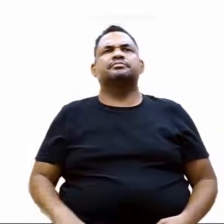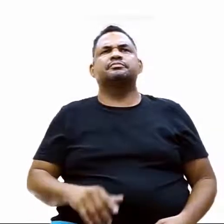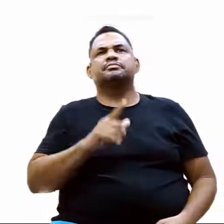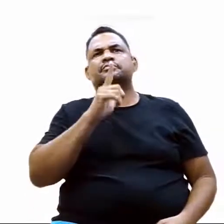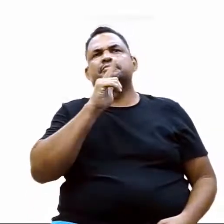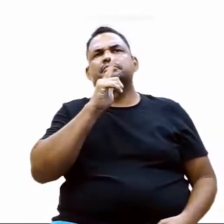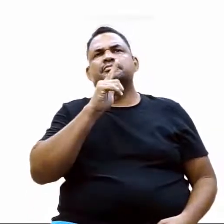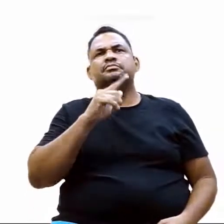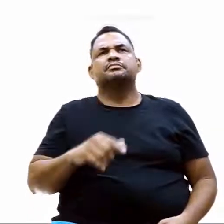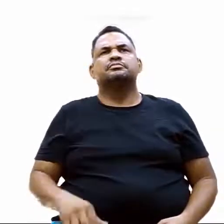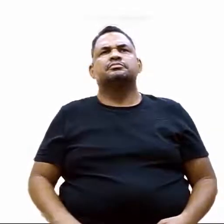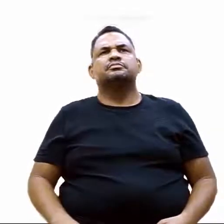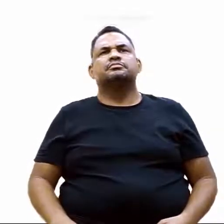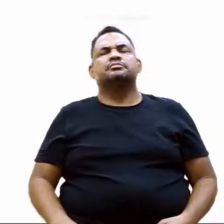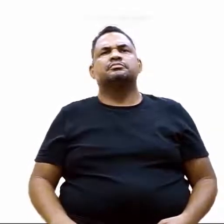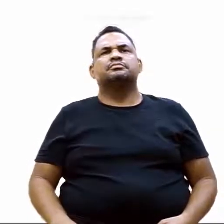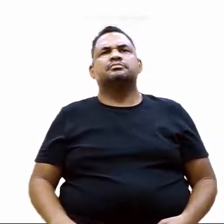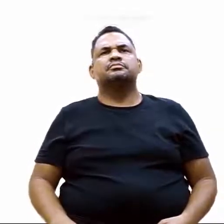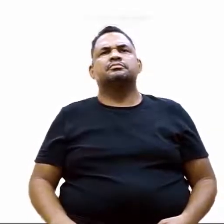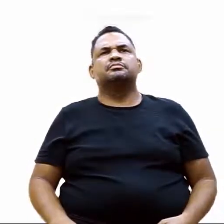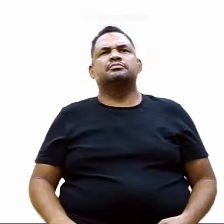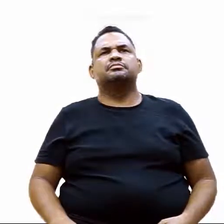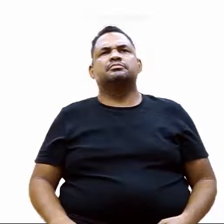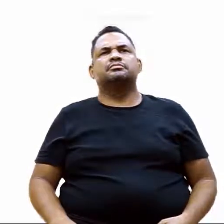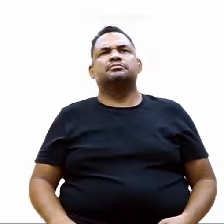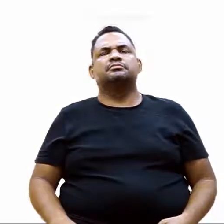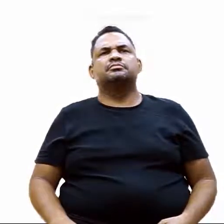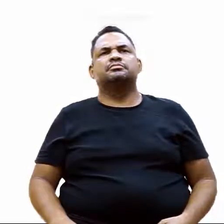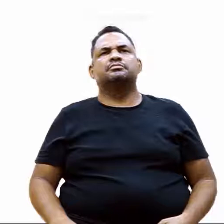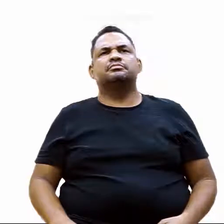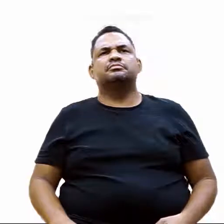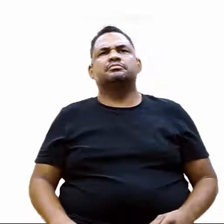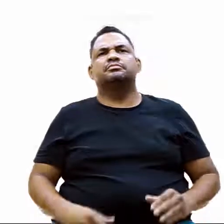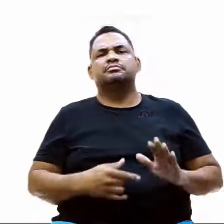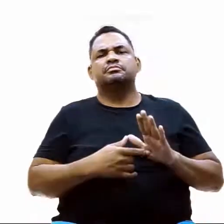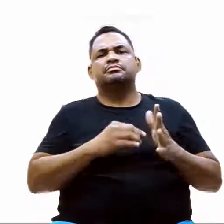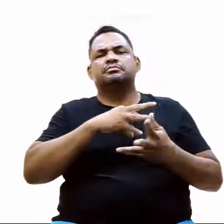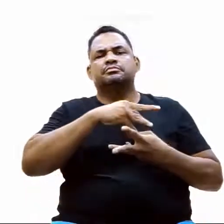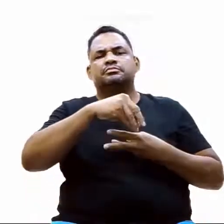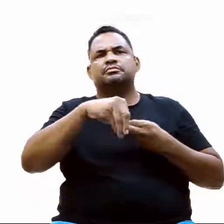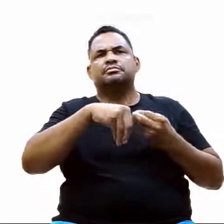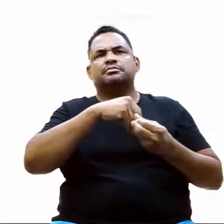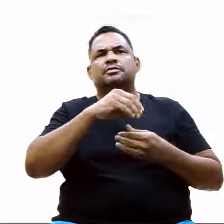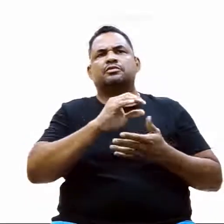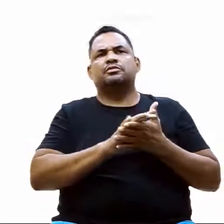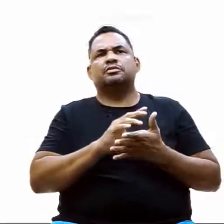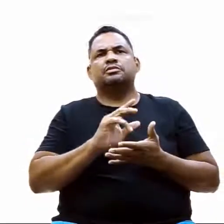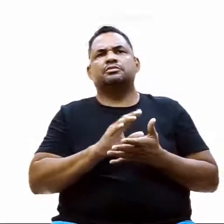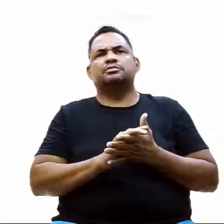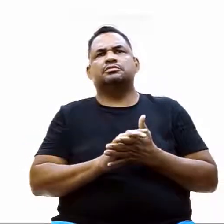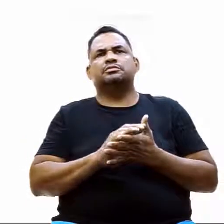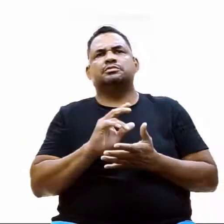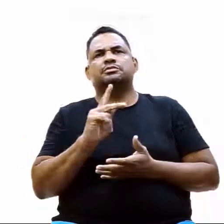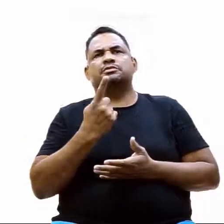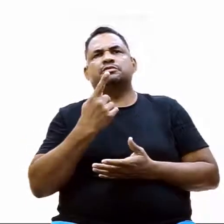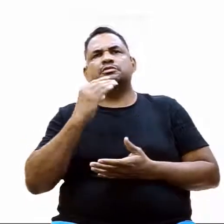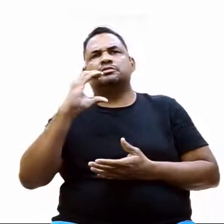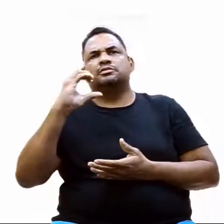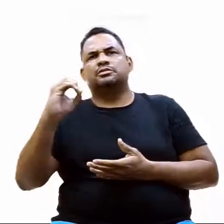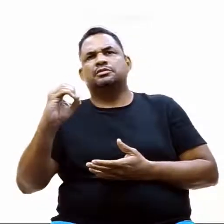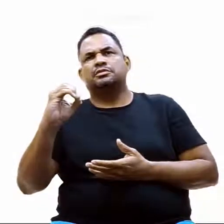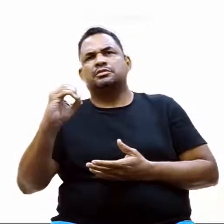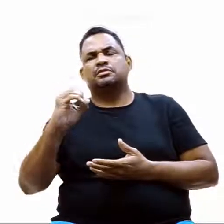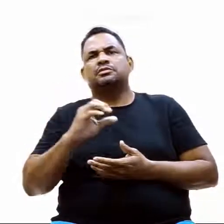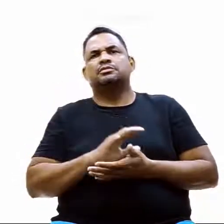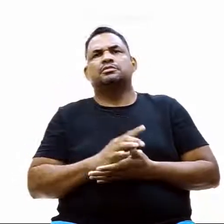água que está se decompondo em hidrogênio e oxigênio, conforme